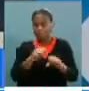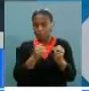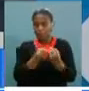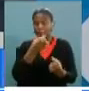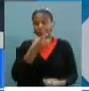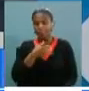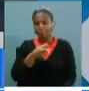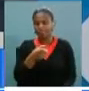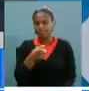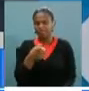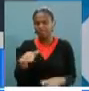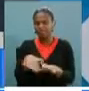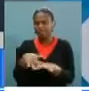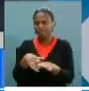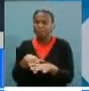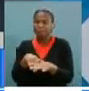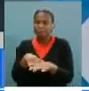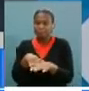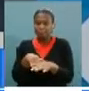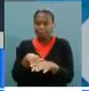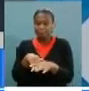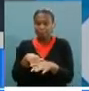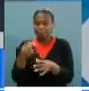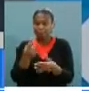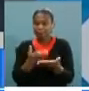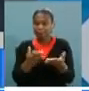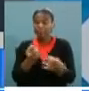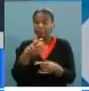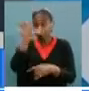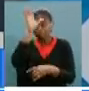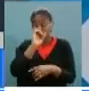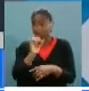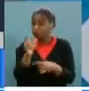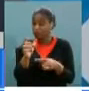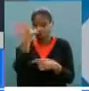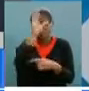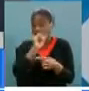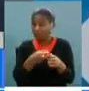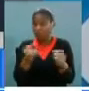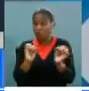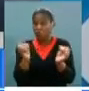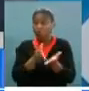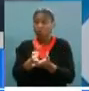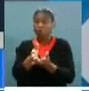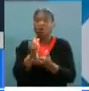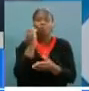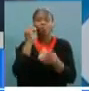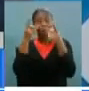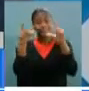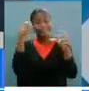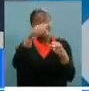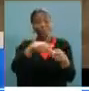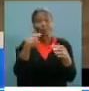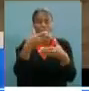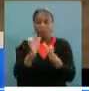com que essa participação seja colocada a favor do Estado, e o Estado não tem interesse em continuar como operador no